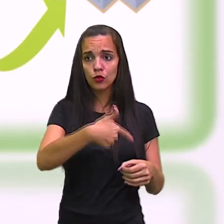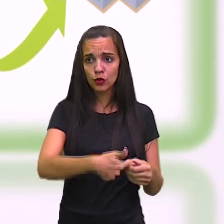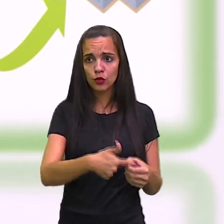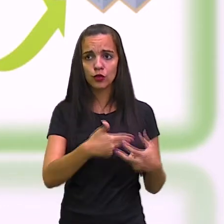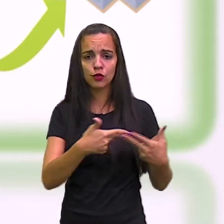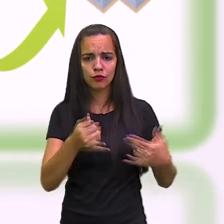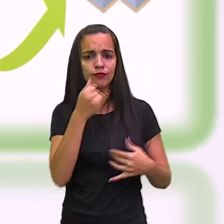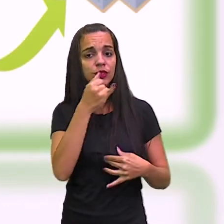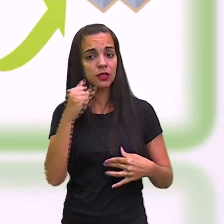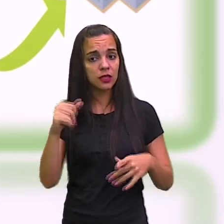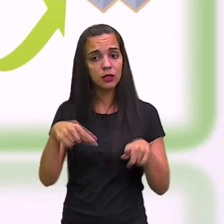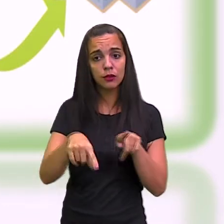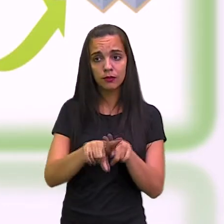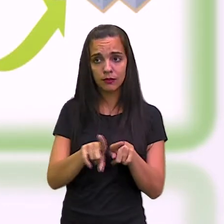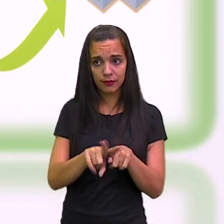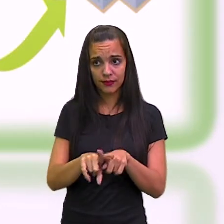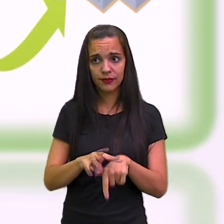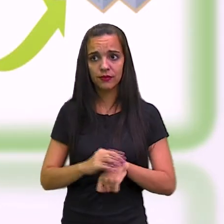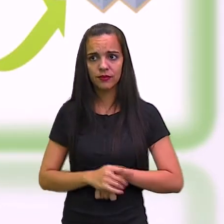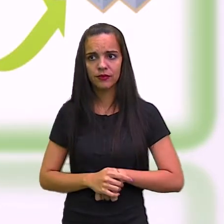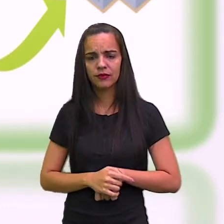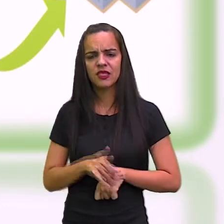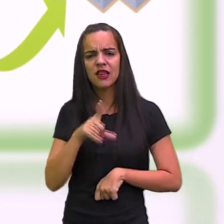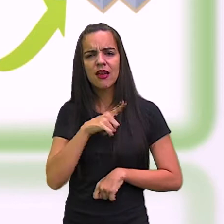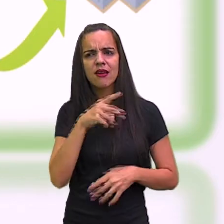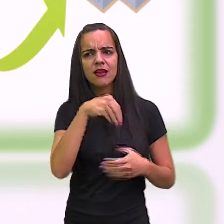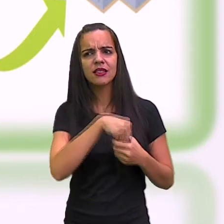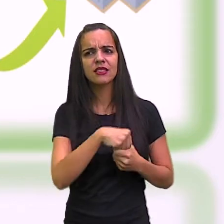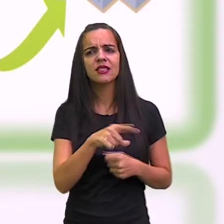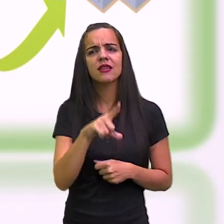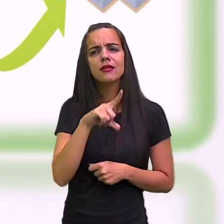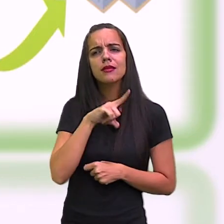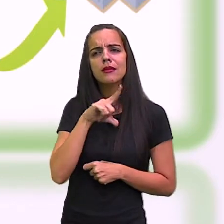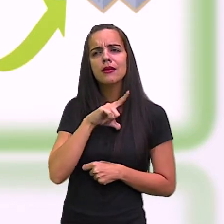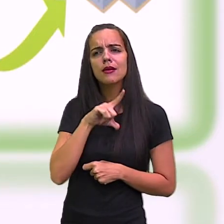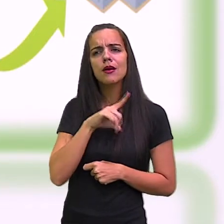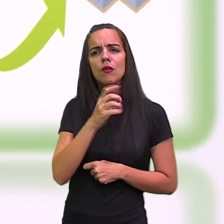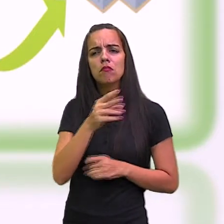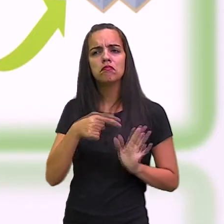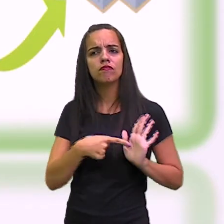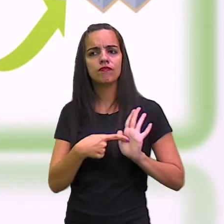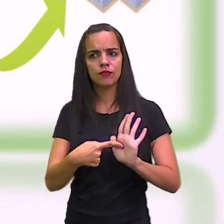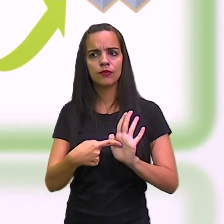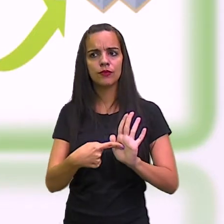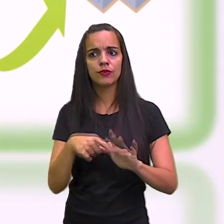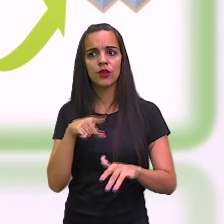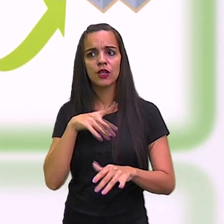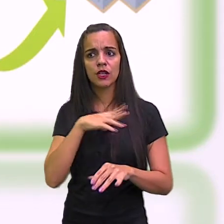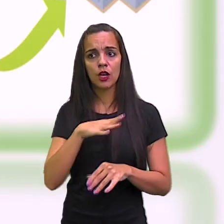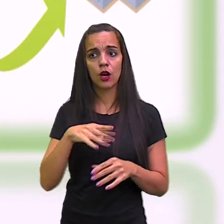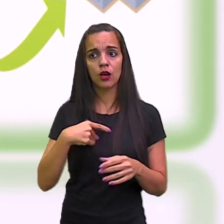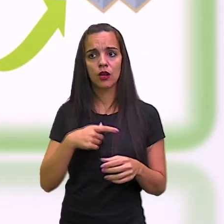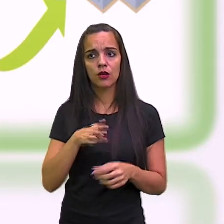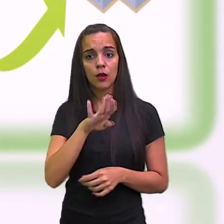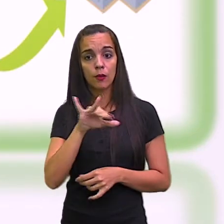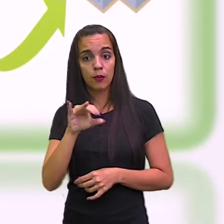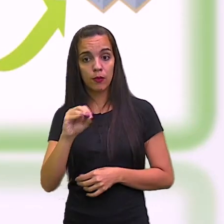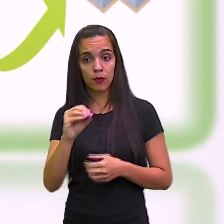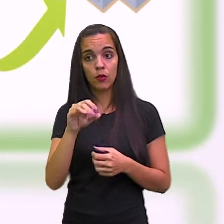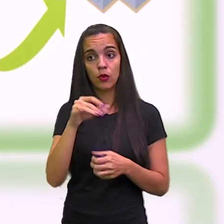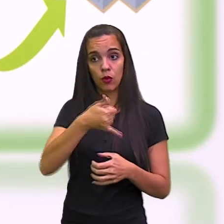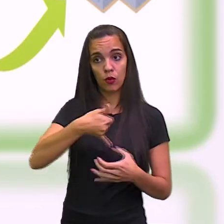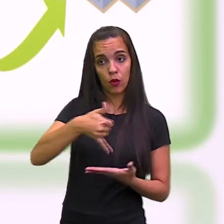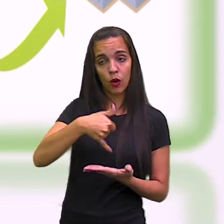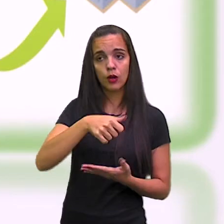fontes de energia. Entre eles, podemos destacar o bioóleo, o biogás,